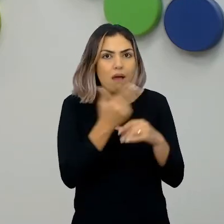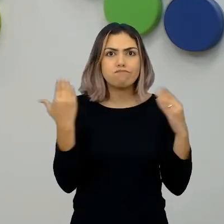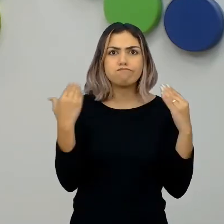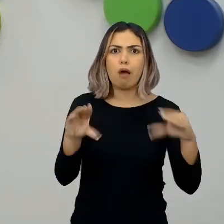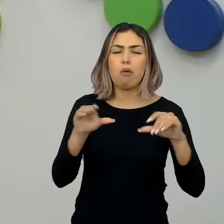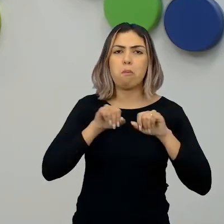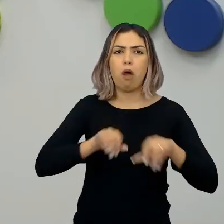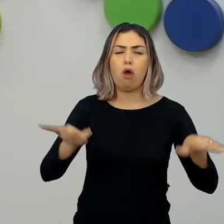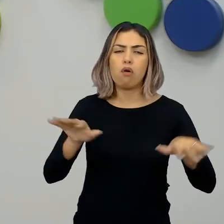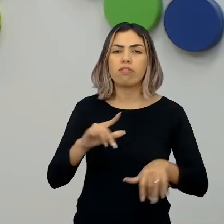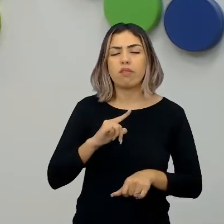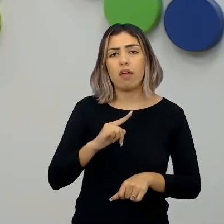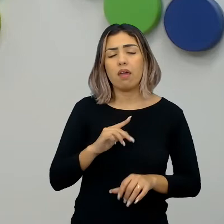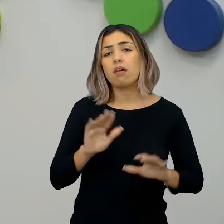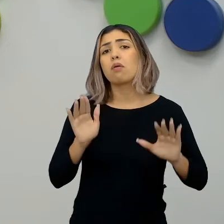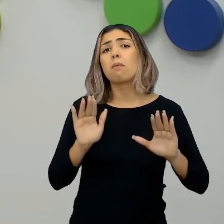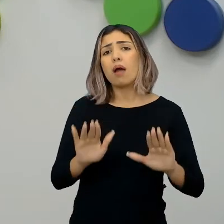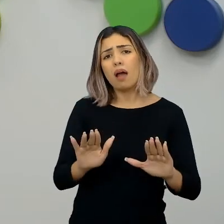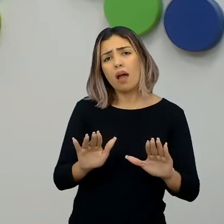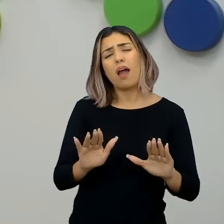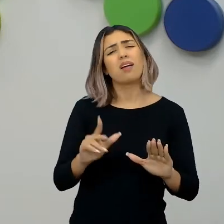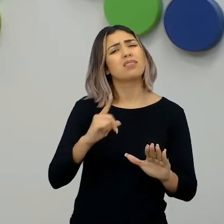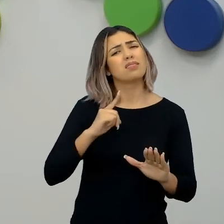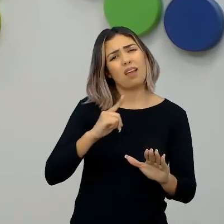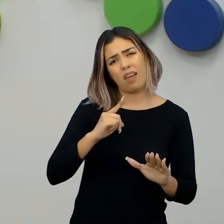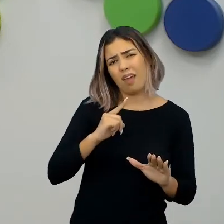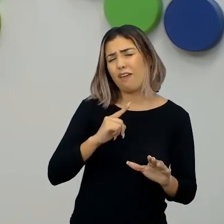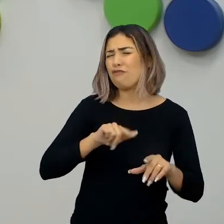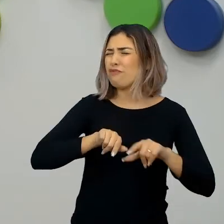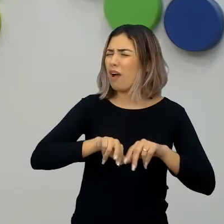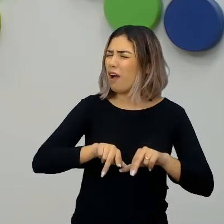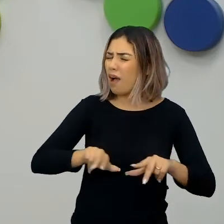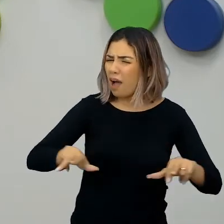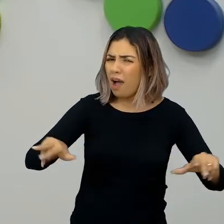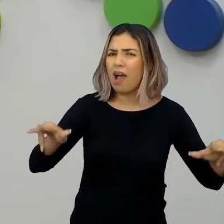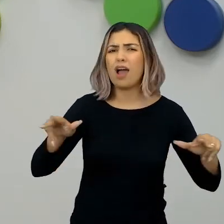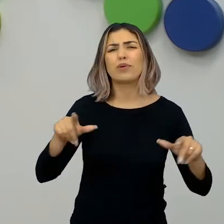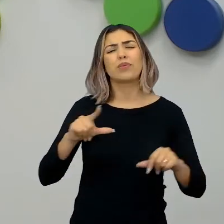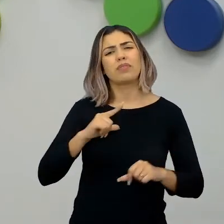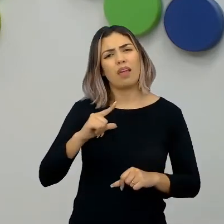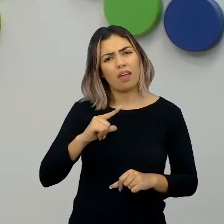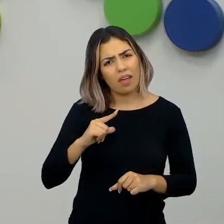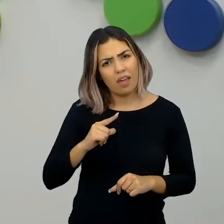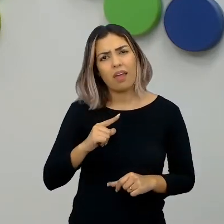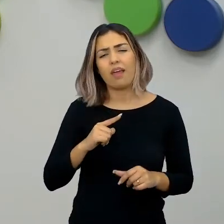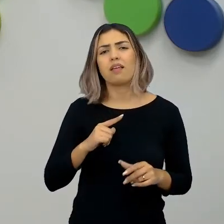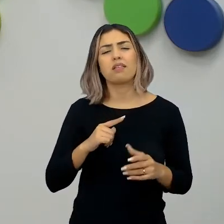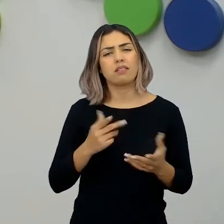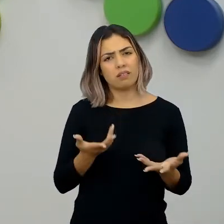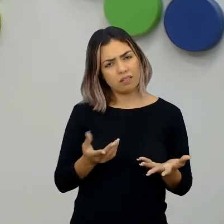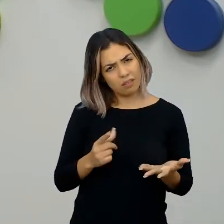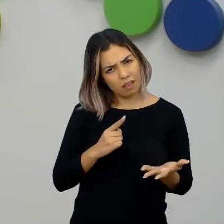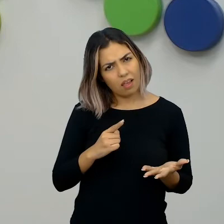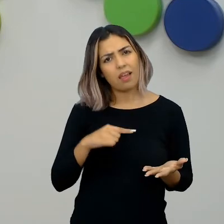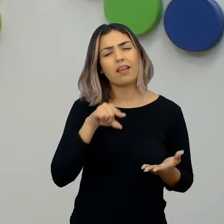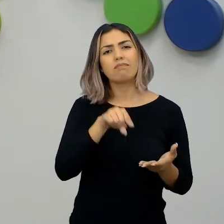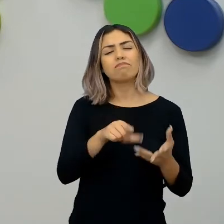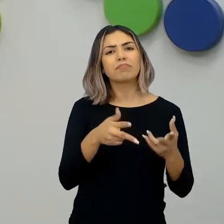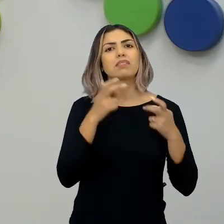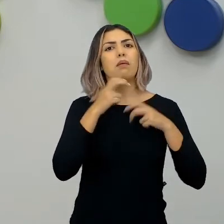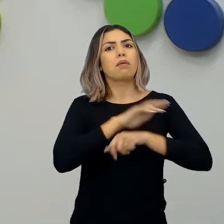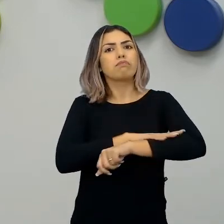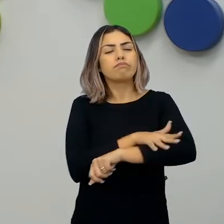etc. Mas a gente vê isso constantemente na nossa sociedade, essas práticas que